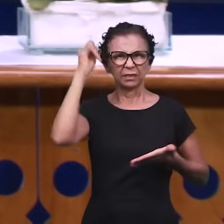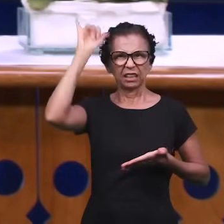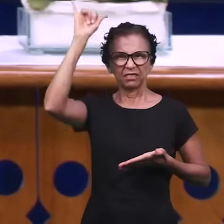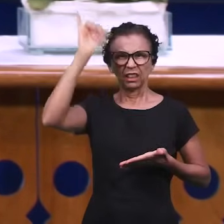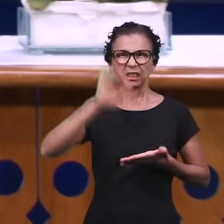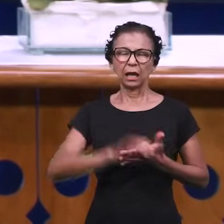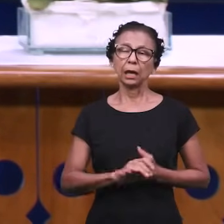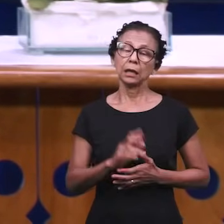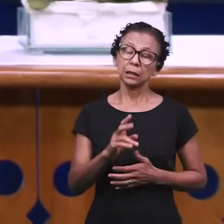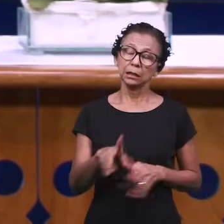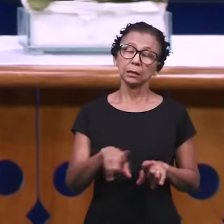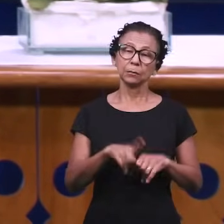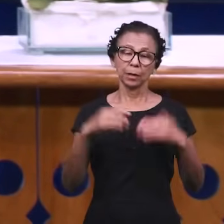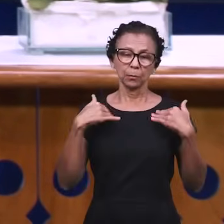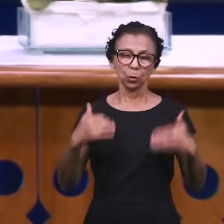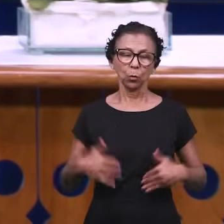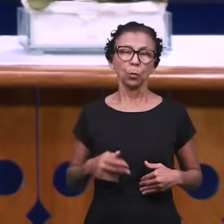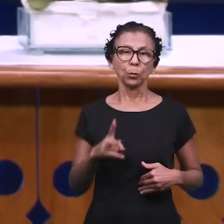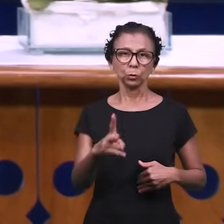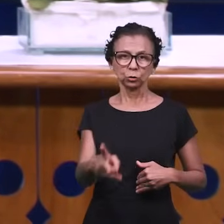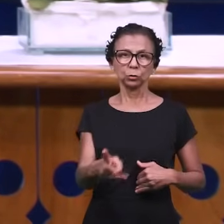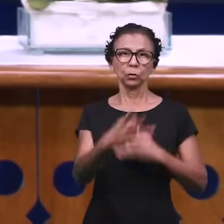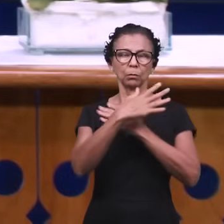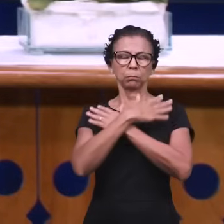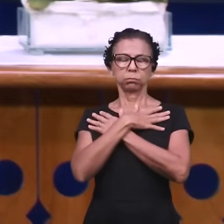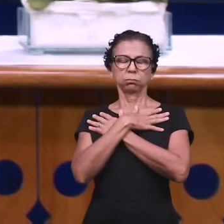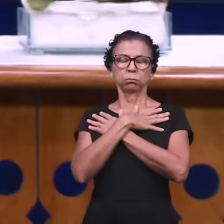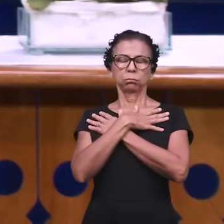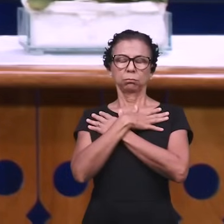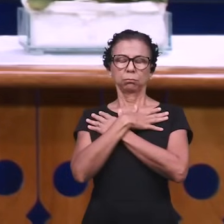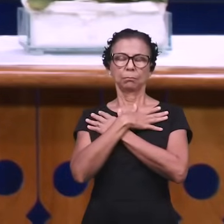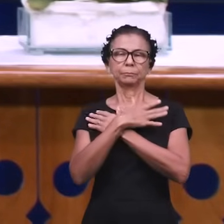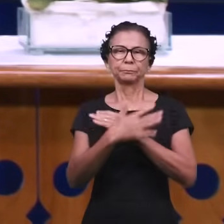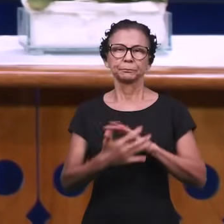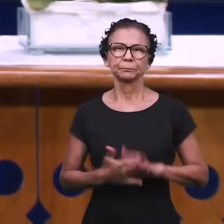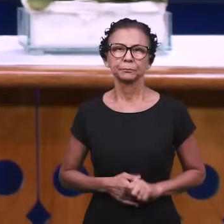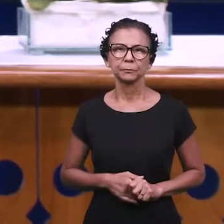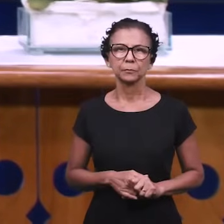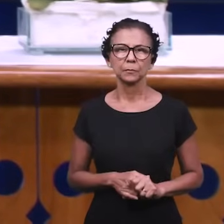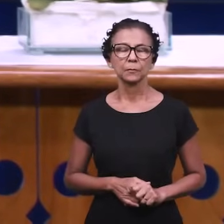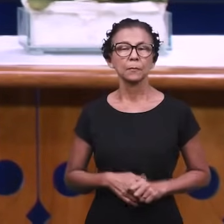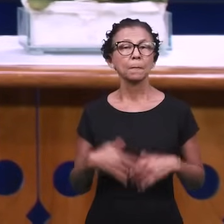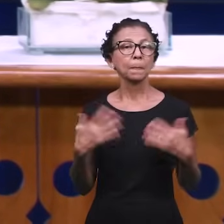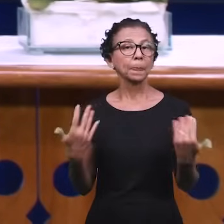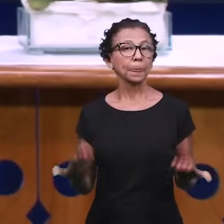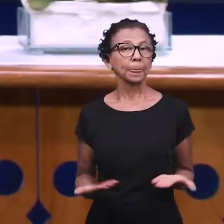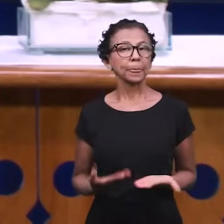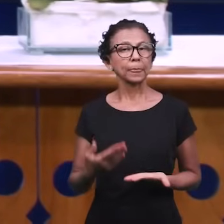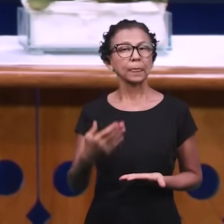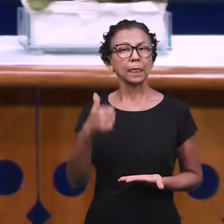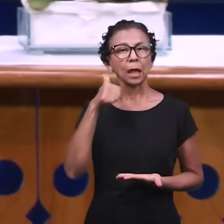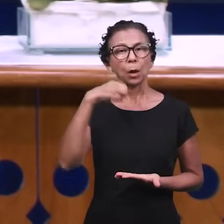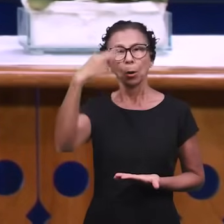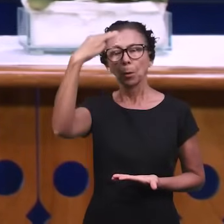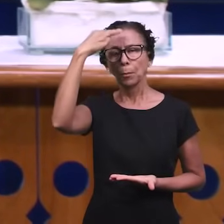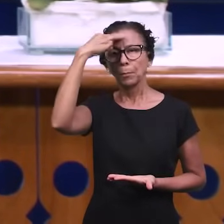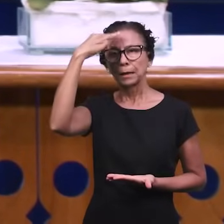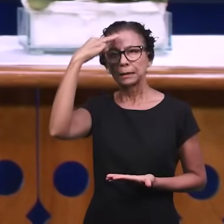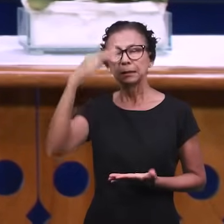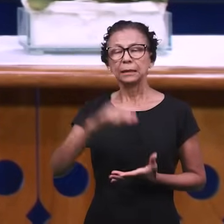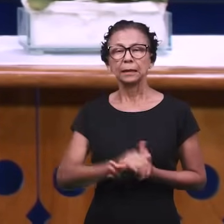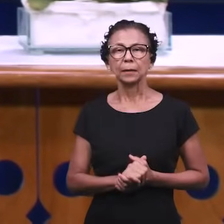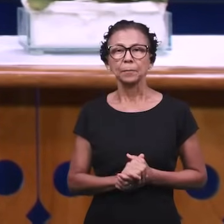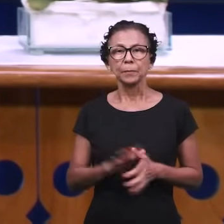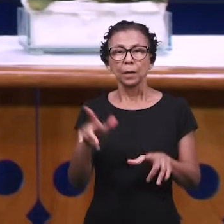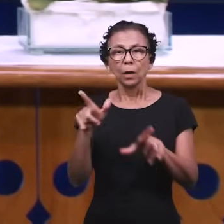preservar mais um pouco aquela pessoa, o corpo daquela pessoa. Então Maria ungiu os pés de Jesus. Alguém disse, que